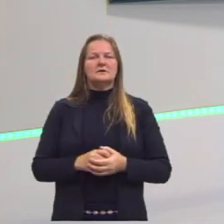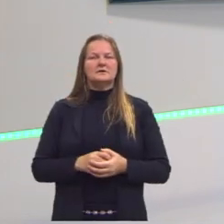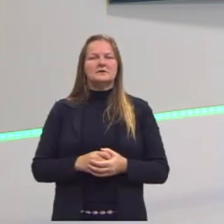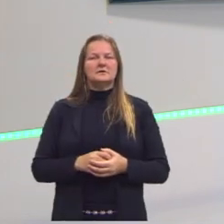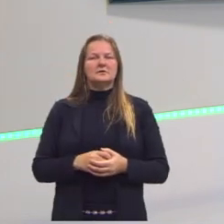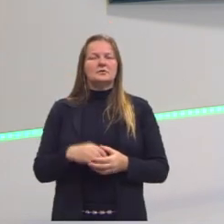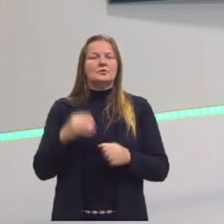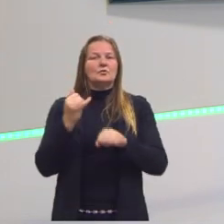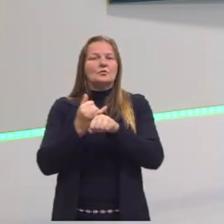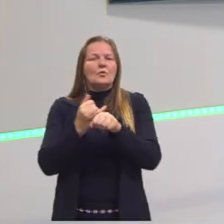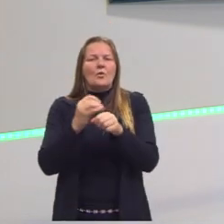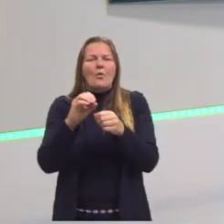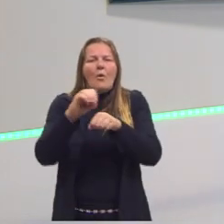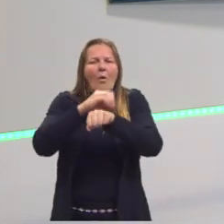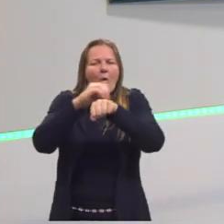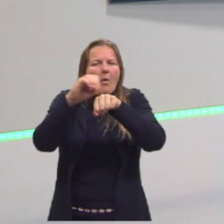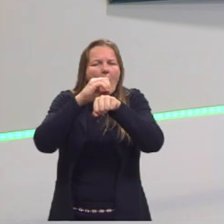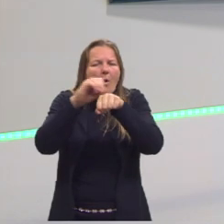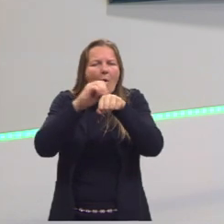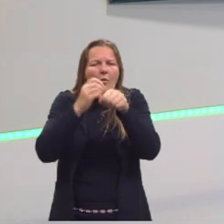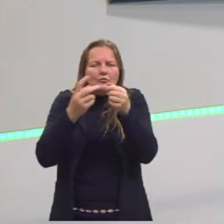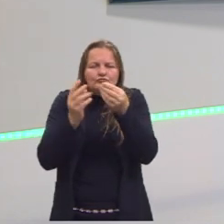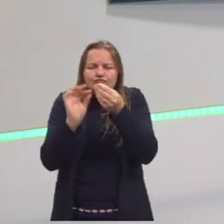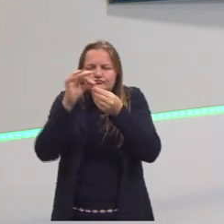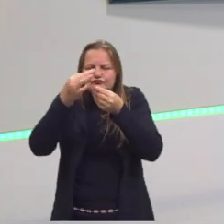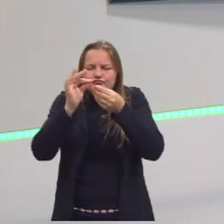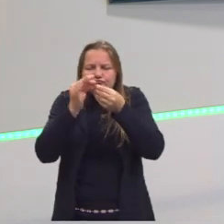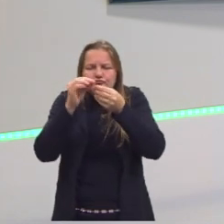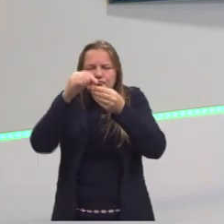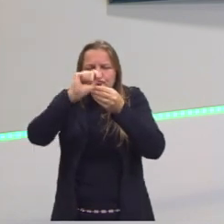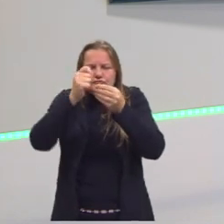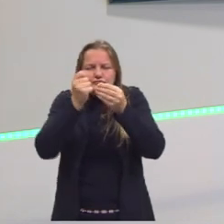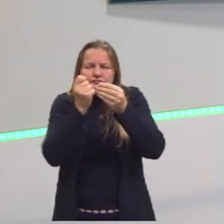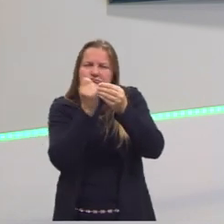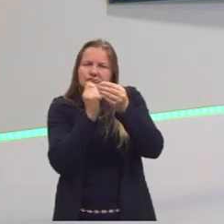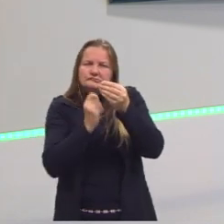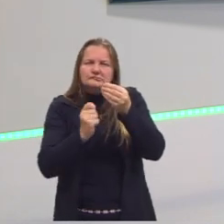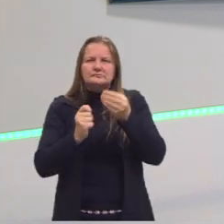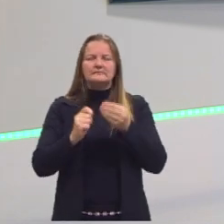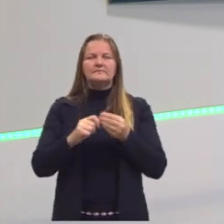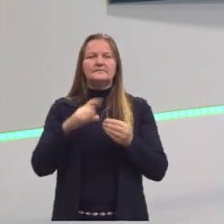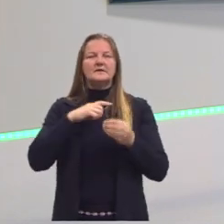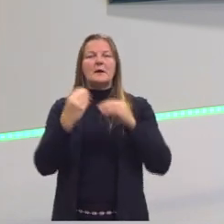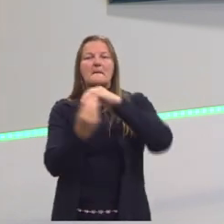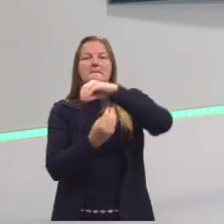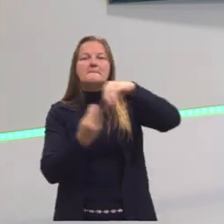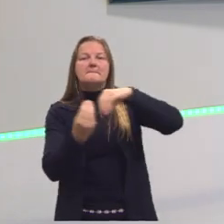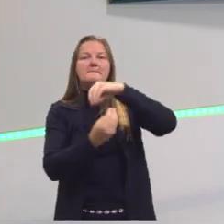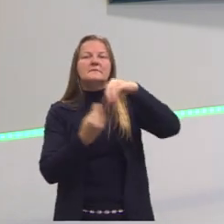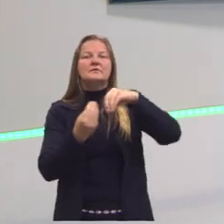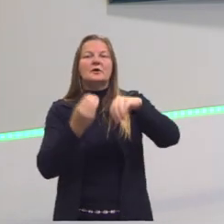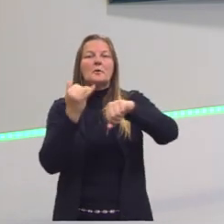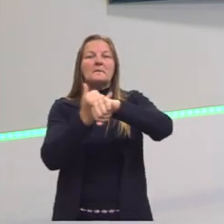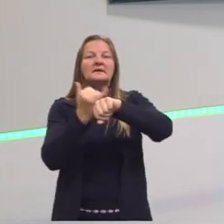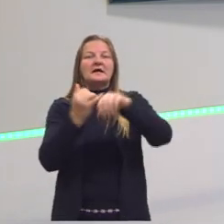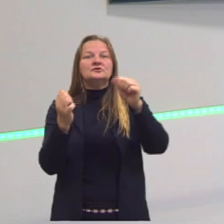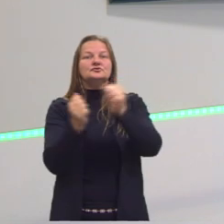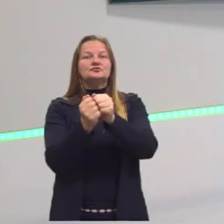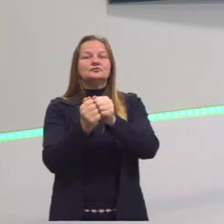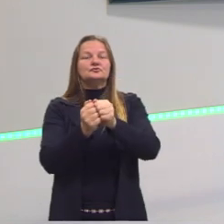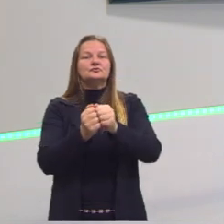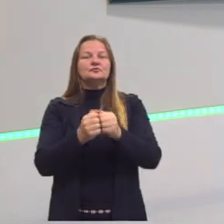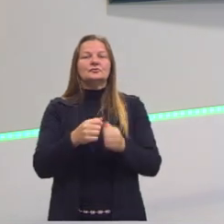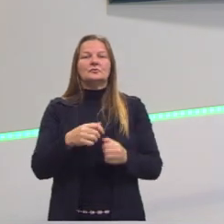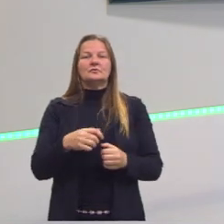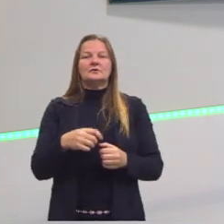Alguns boatos né que o Ourives que ele contratou que a pessoa que fazia né a coroa para ele teria misturado outros metais junto com a